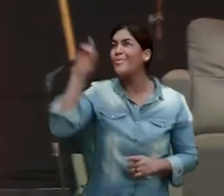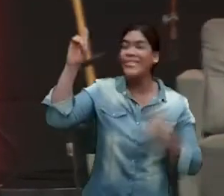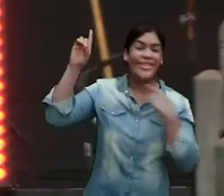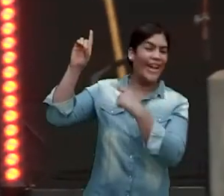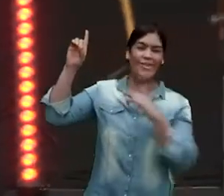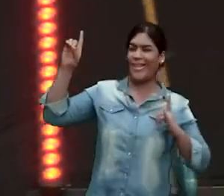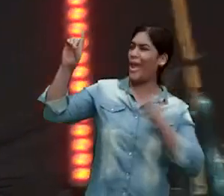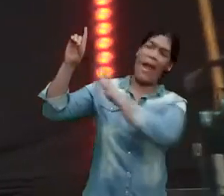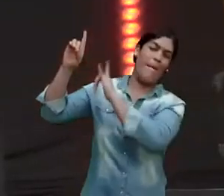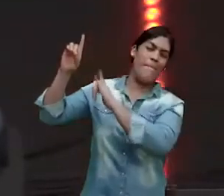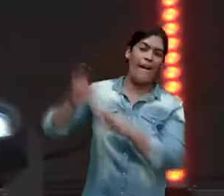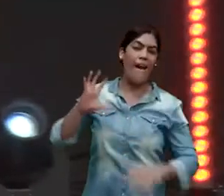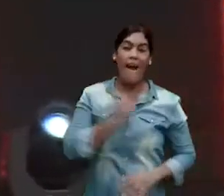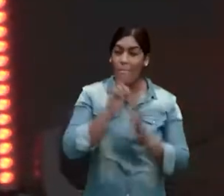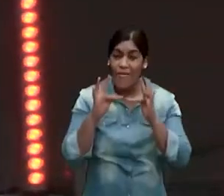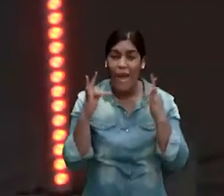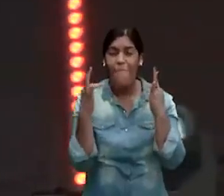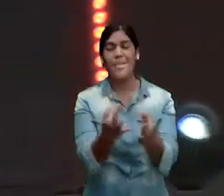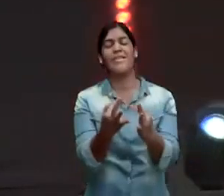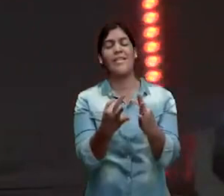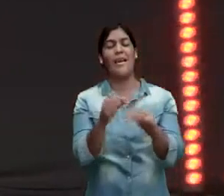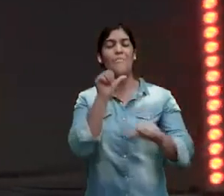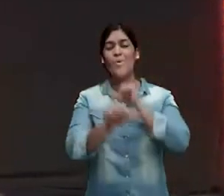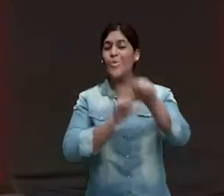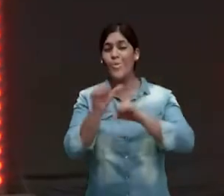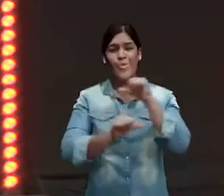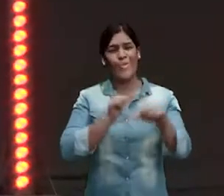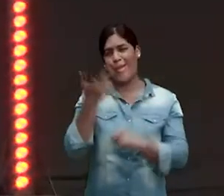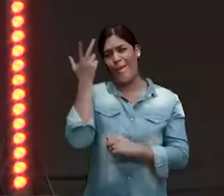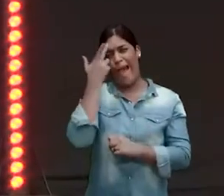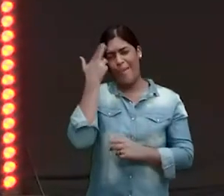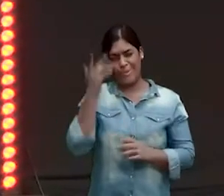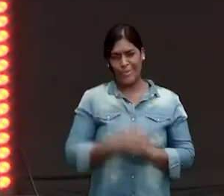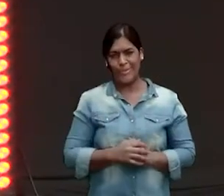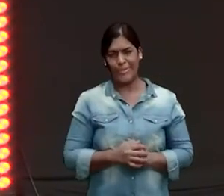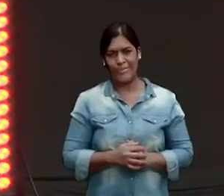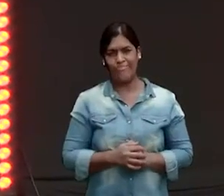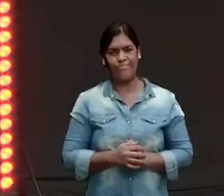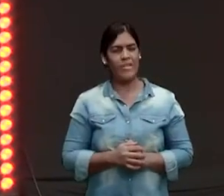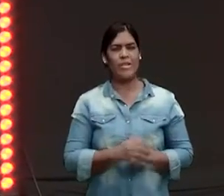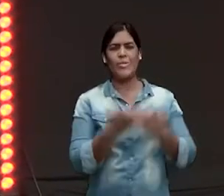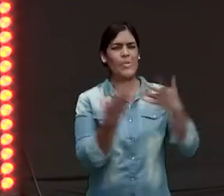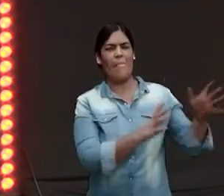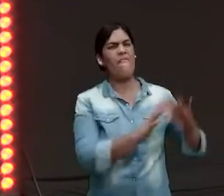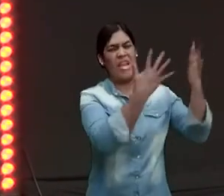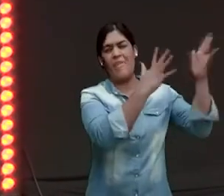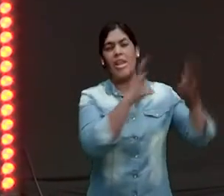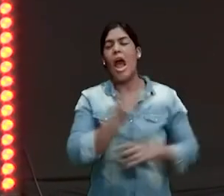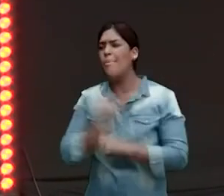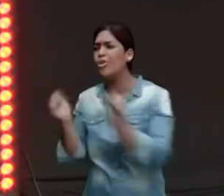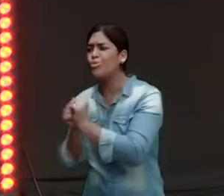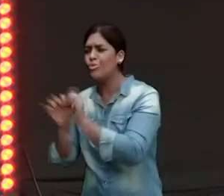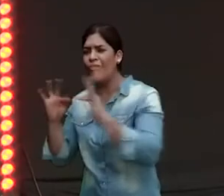eles têm o amor pela família Eles mudaram seus hábitos resolverem de festa em festa realizam está com seus parentes